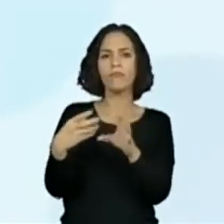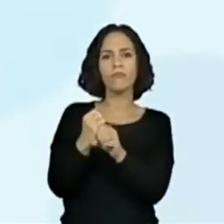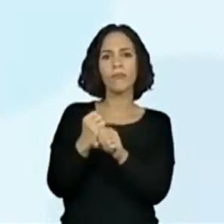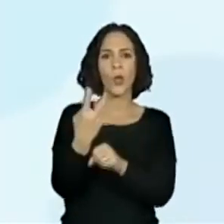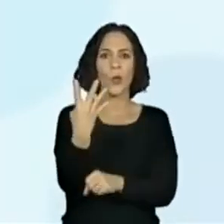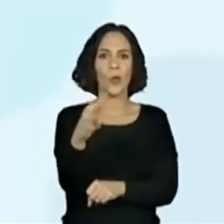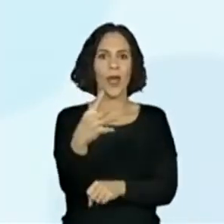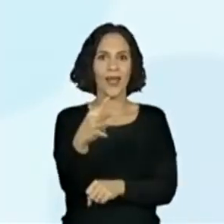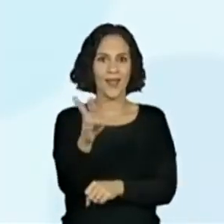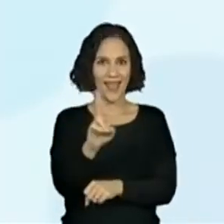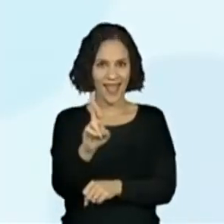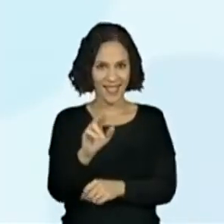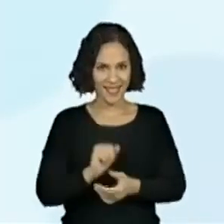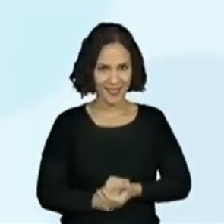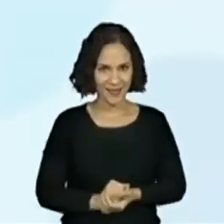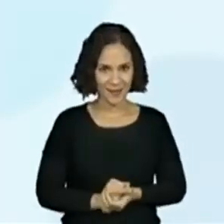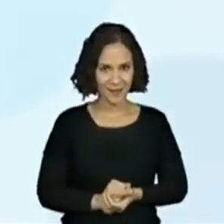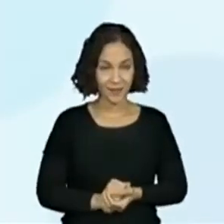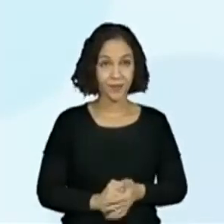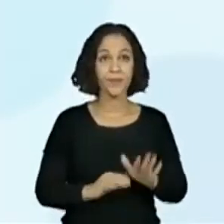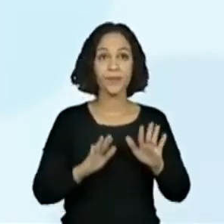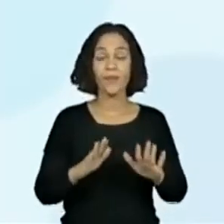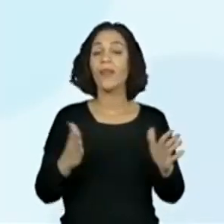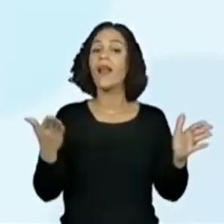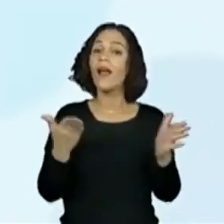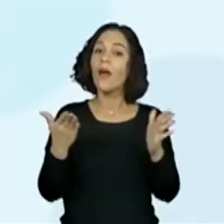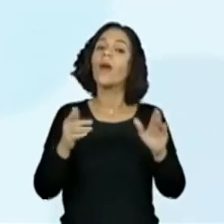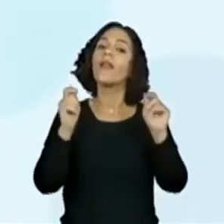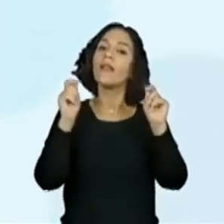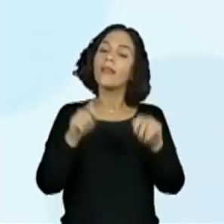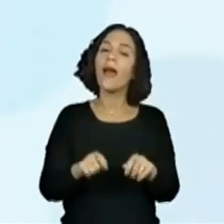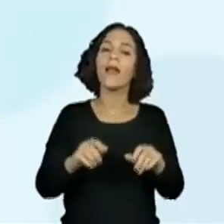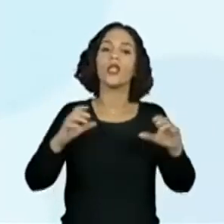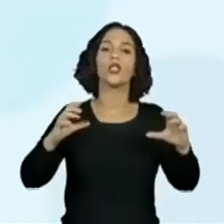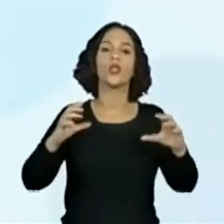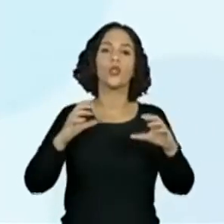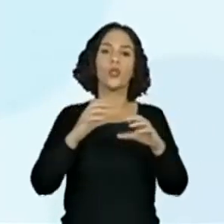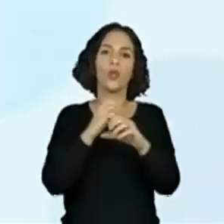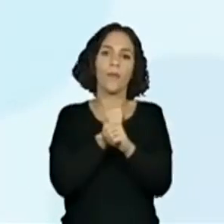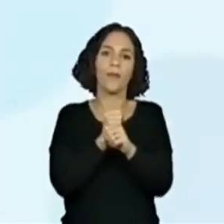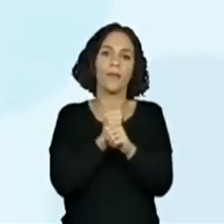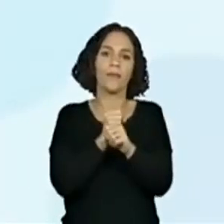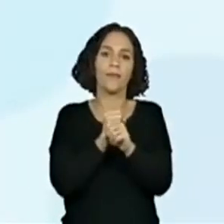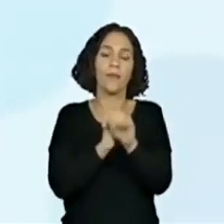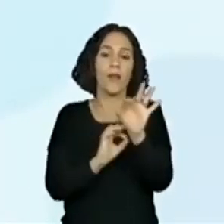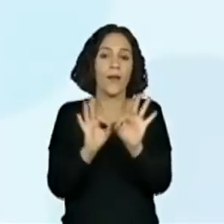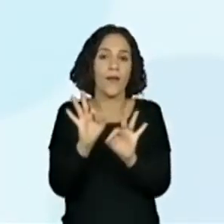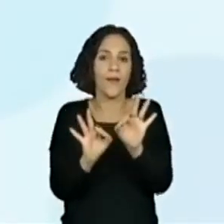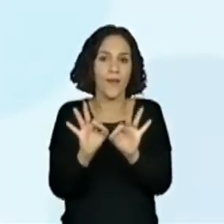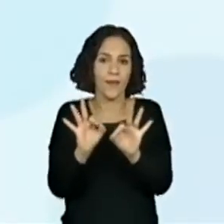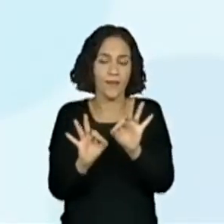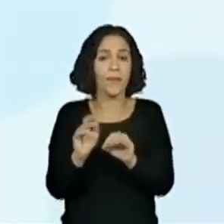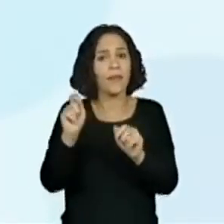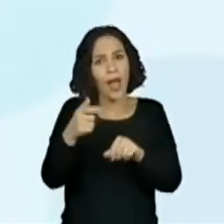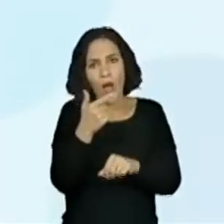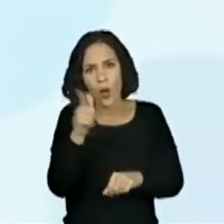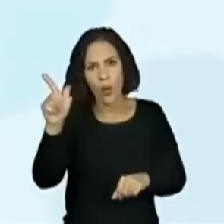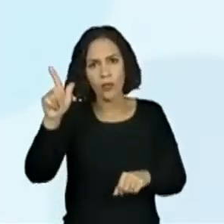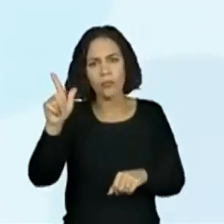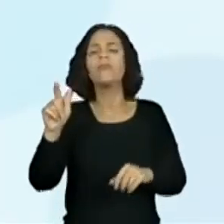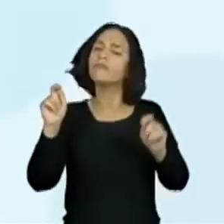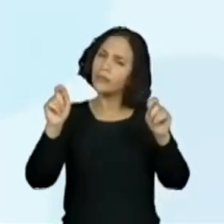R$4. R$4. E aqui eu consigo fazer uma soma organizando um jeito. Eu poderia fazer diferente?